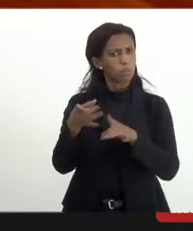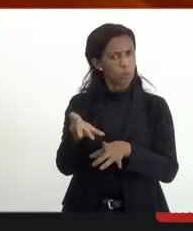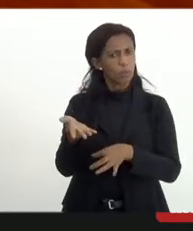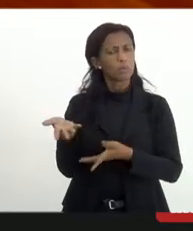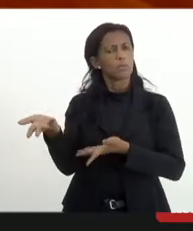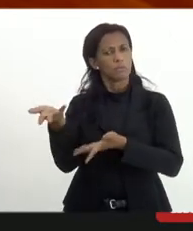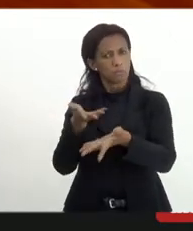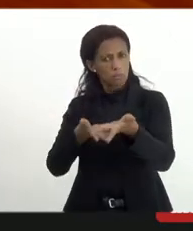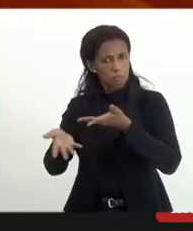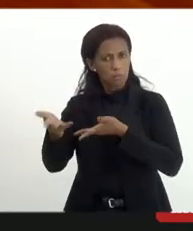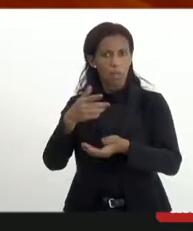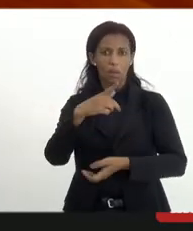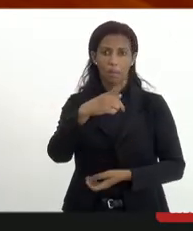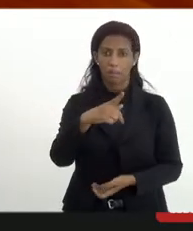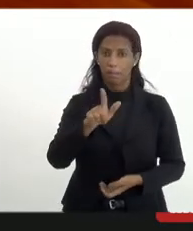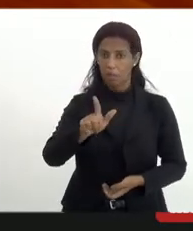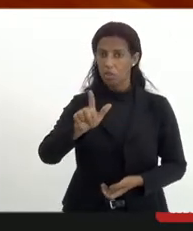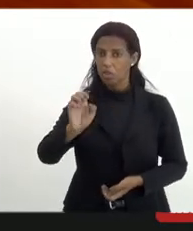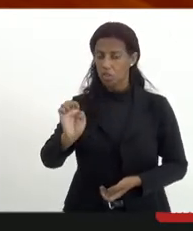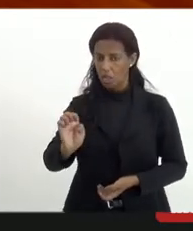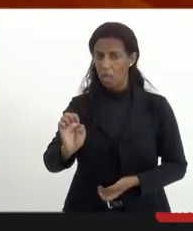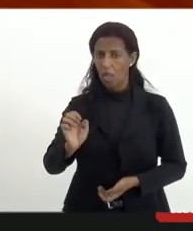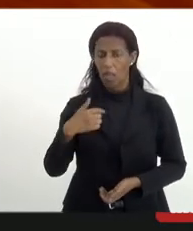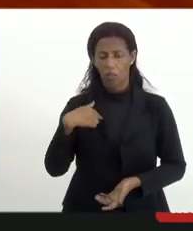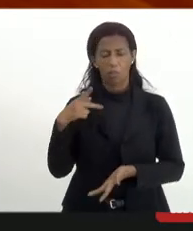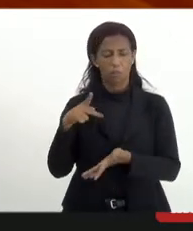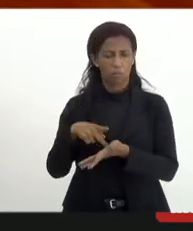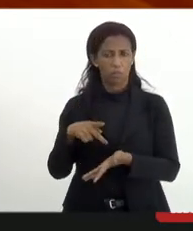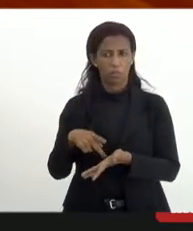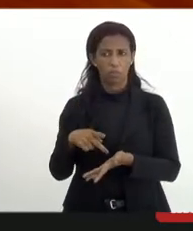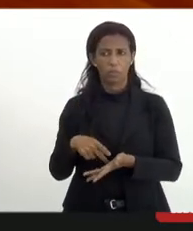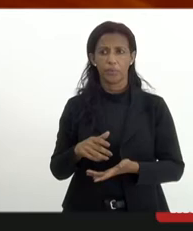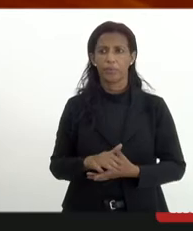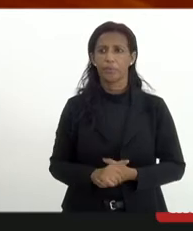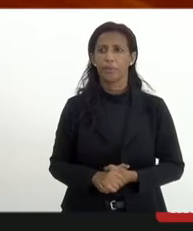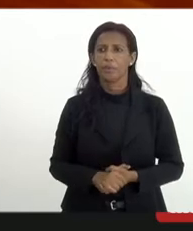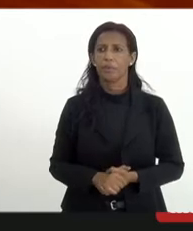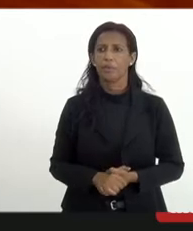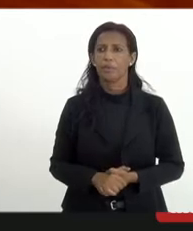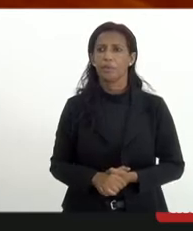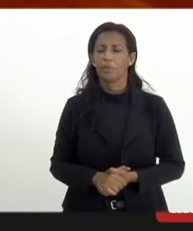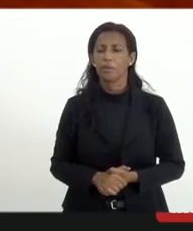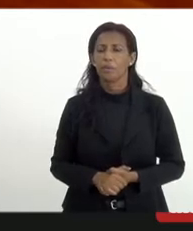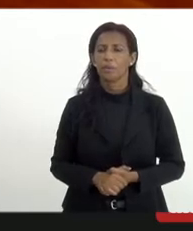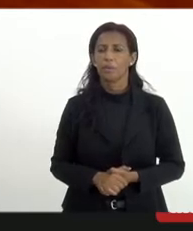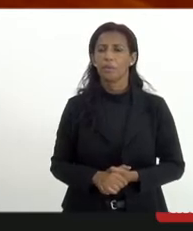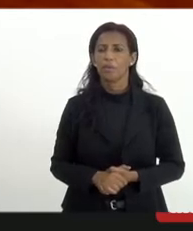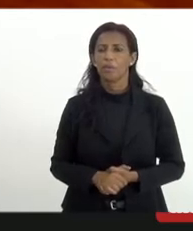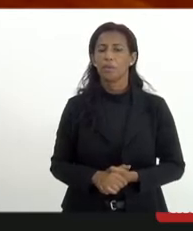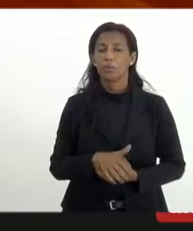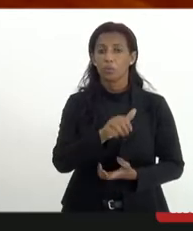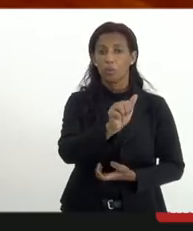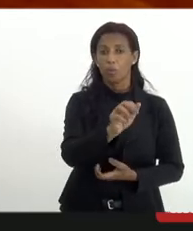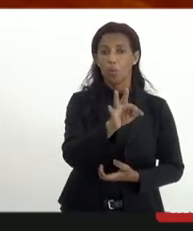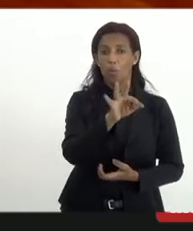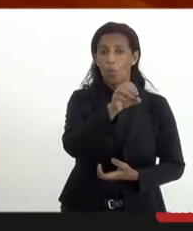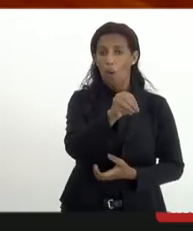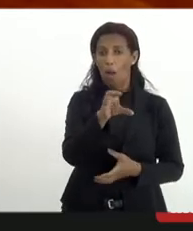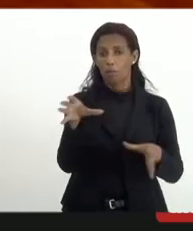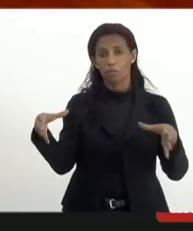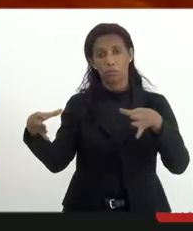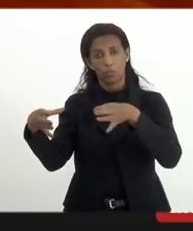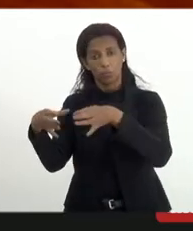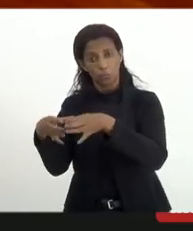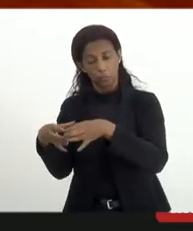colaborar com a PGE, isso aí eu posso confirmar. Sobre a questão de um ato conjunto, eu tenho que confirmar com